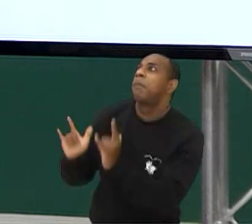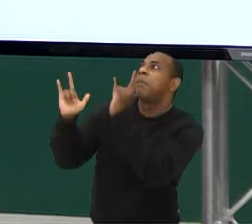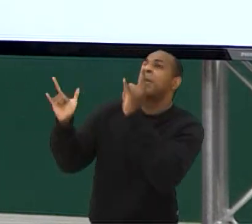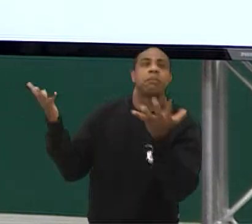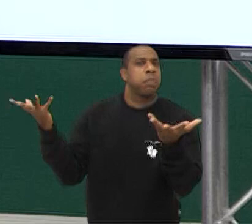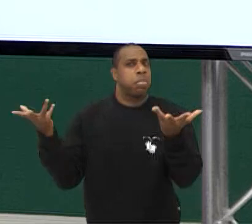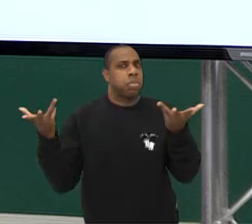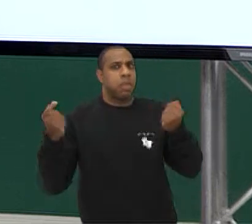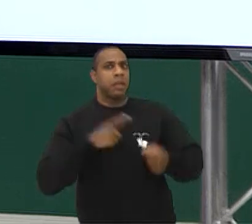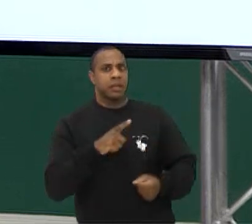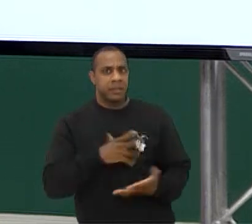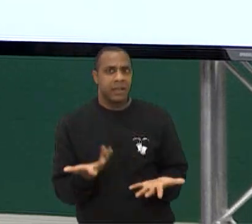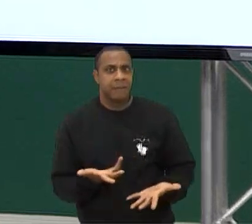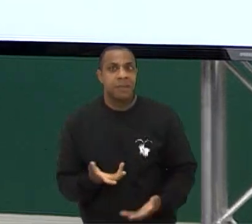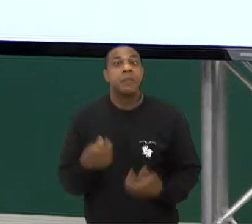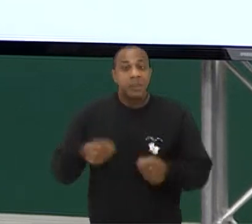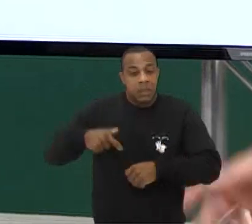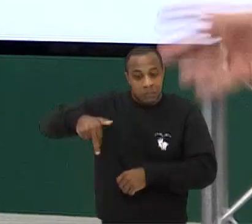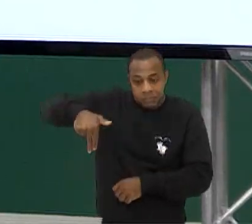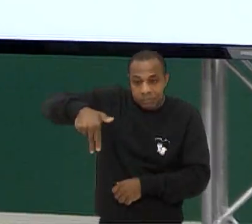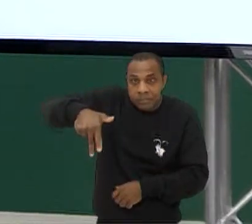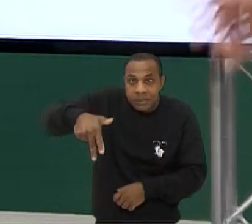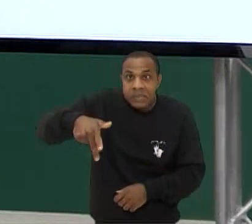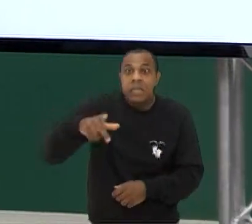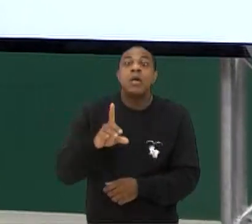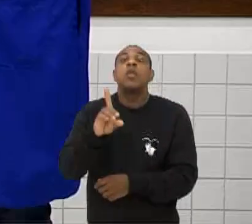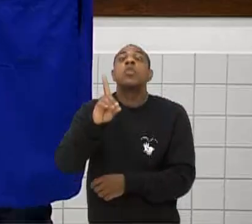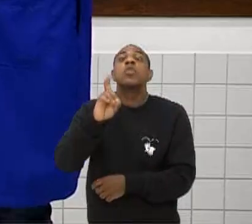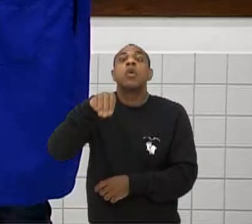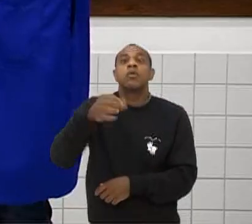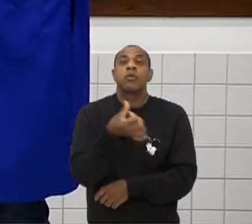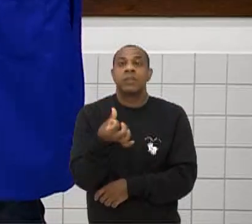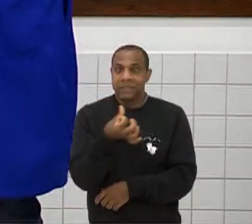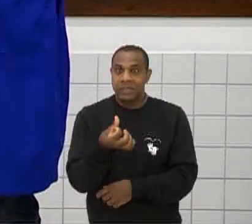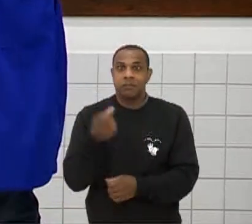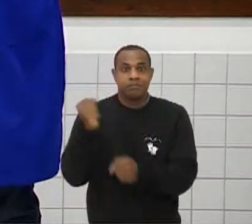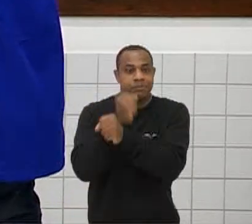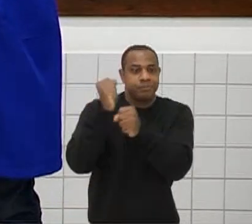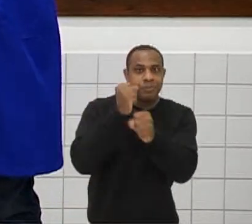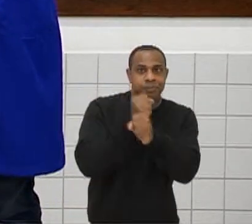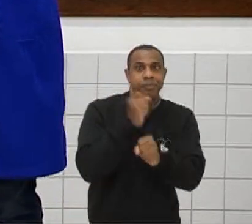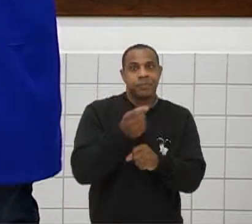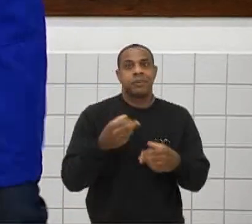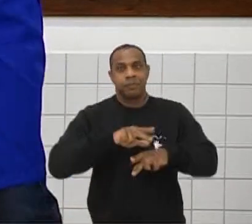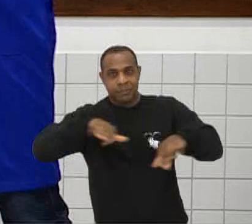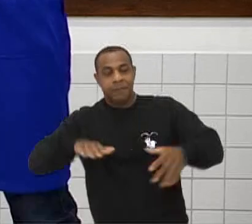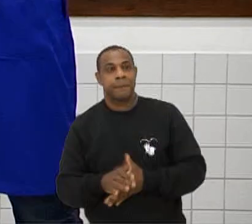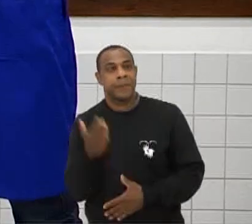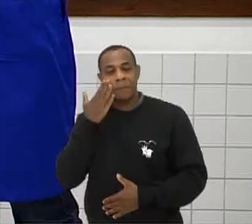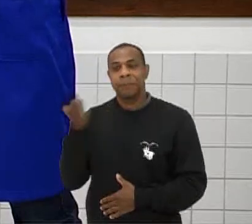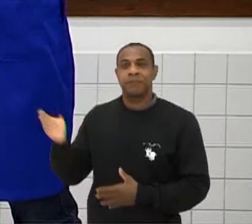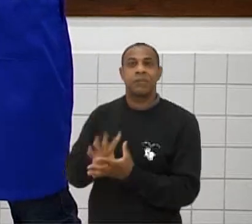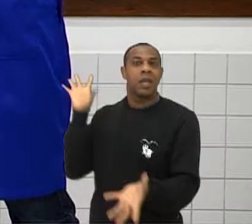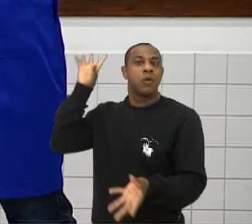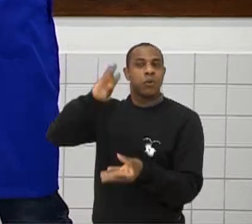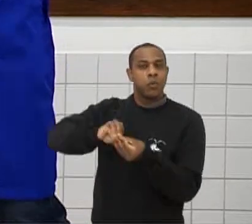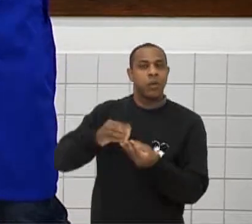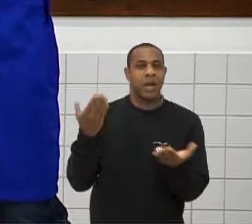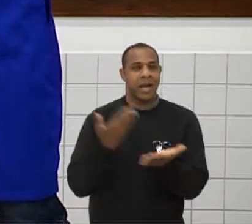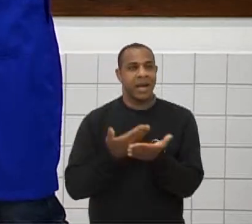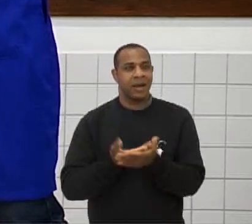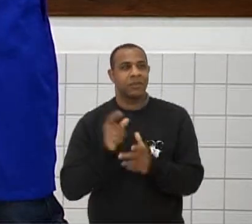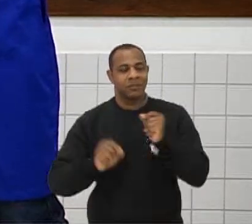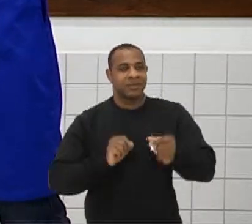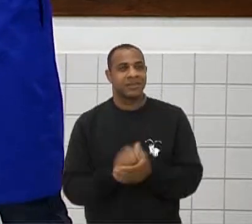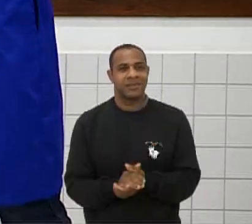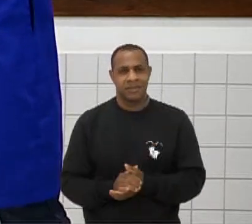hoje sem falar de Dom João VI. Mas o que a gente viu nessa aula, Marlon? Resuminho da aula para você que dormiu um pouquinho aí. Acho difícil